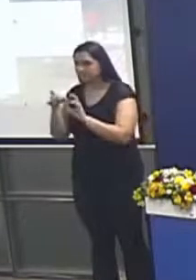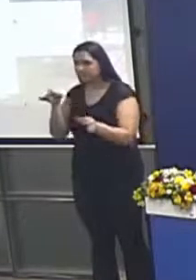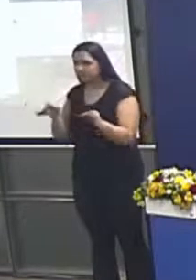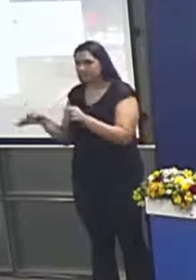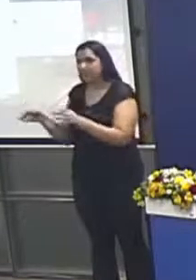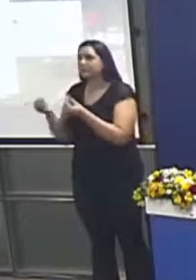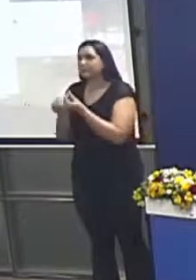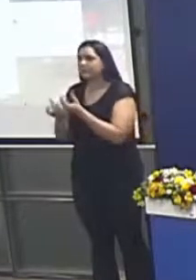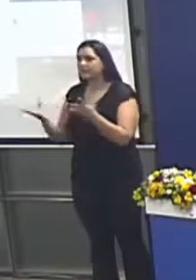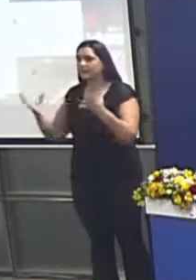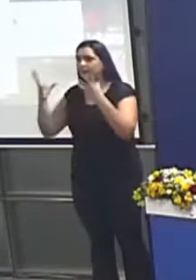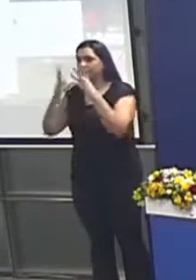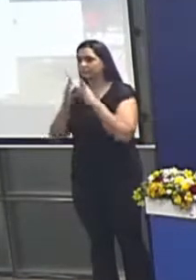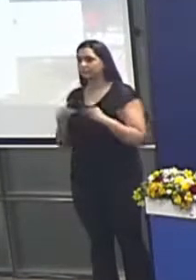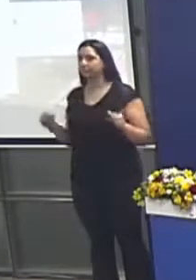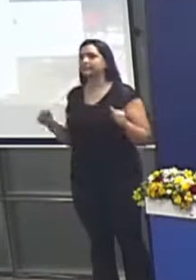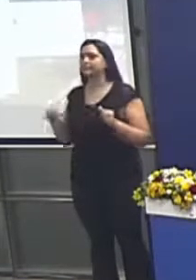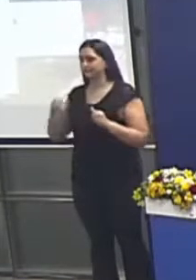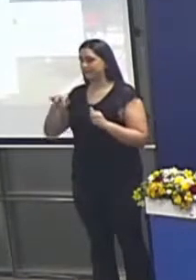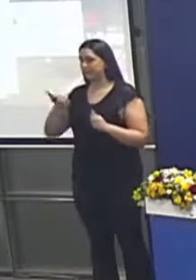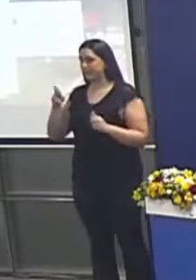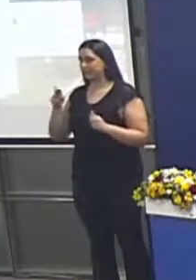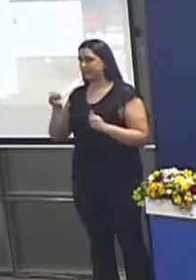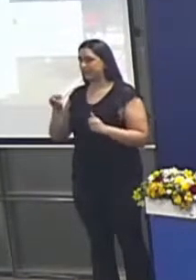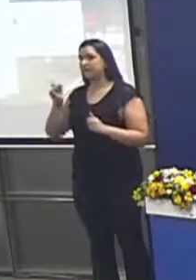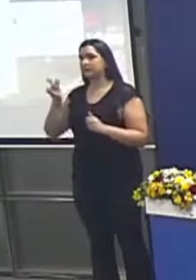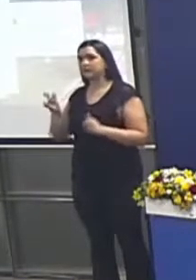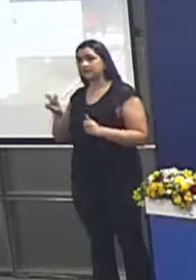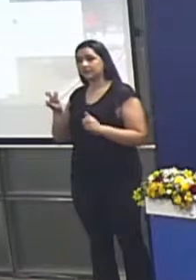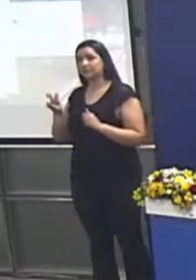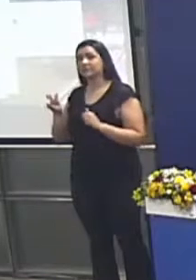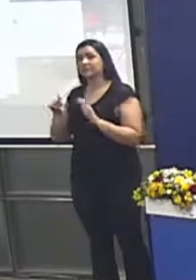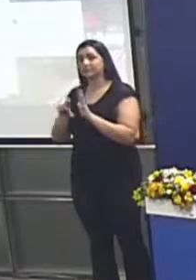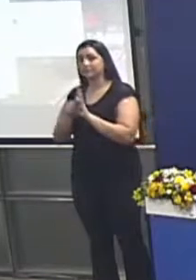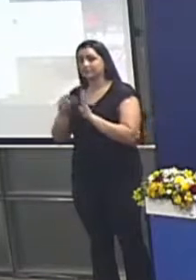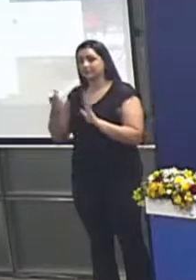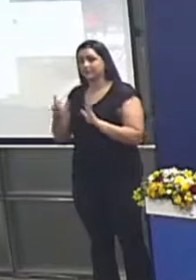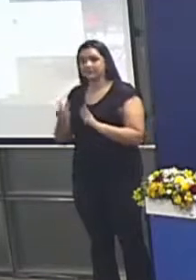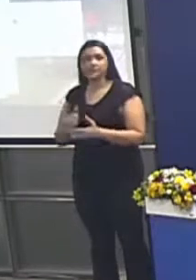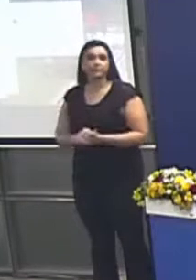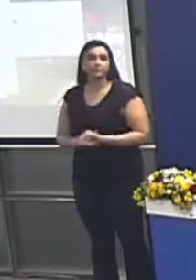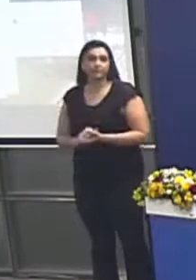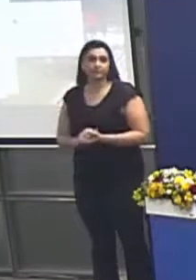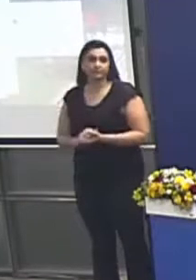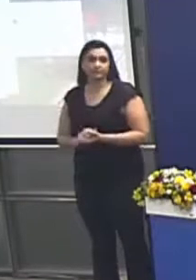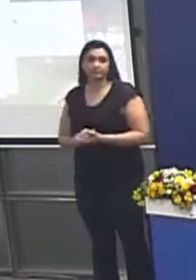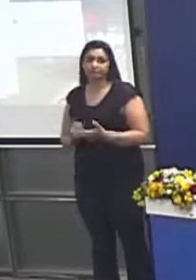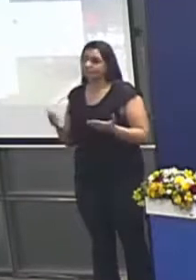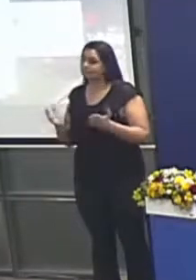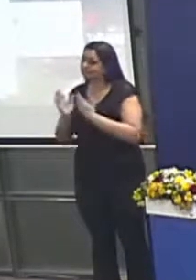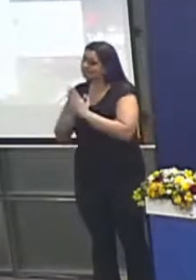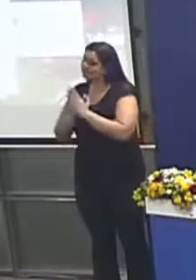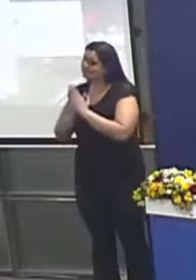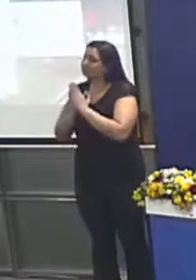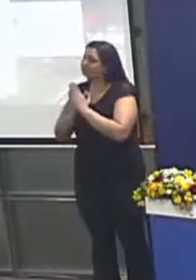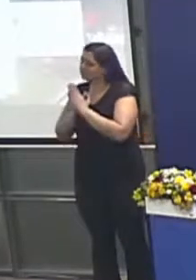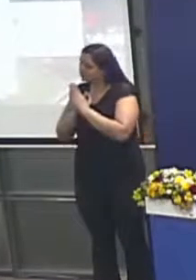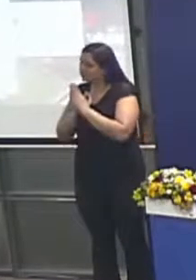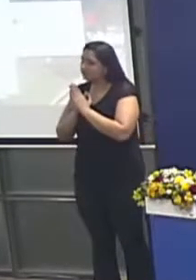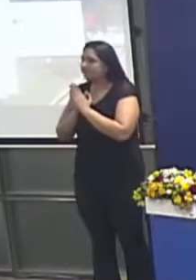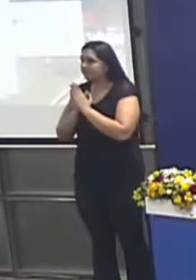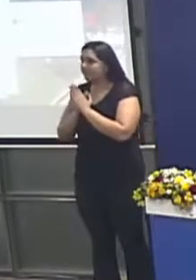serão saciados. Mateus 5, versículo 6. Muitos chamam de prece, reza,